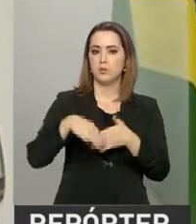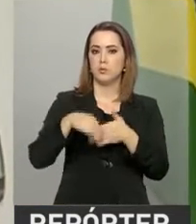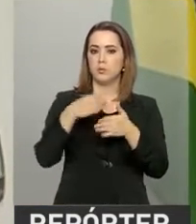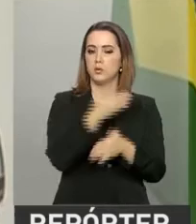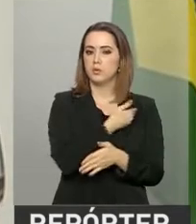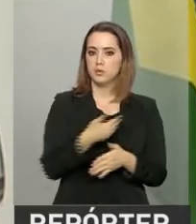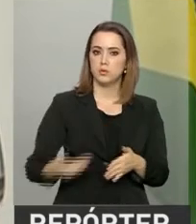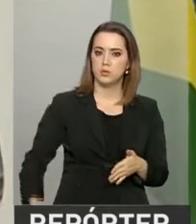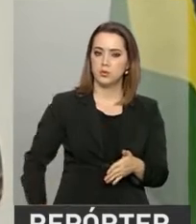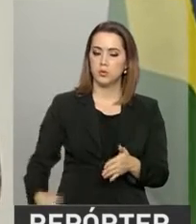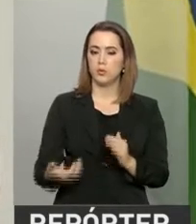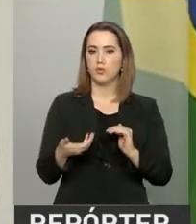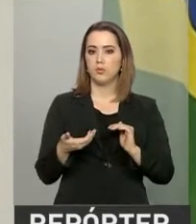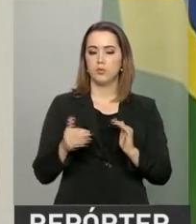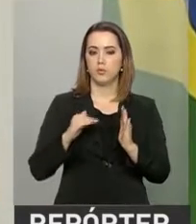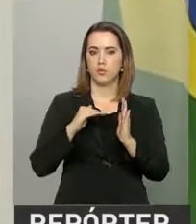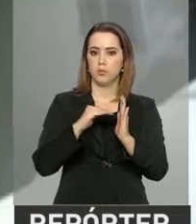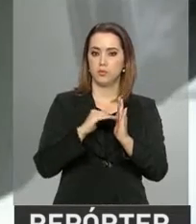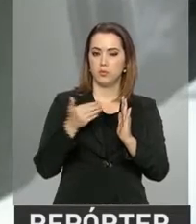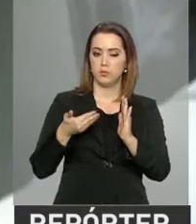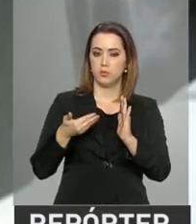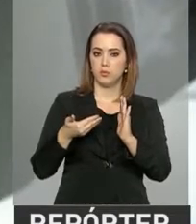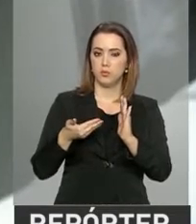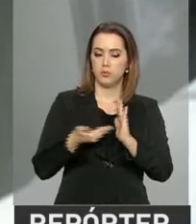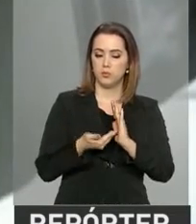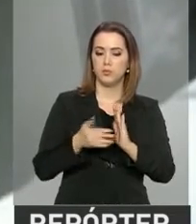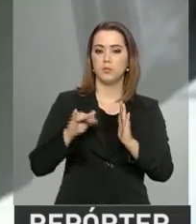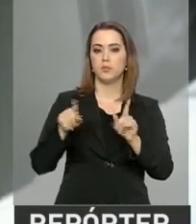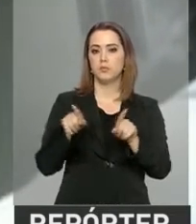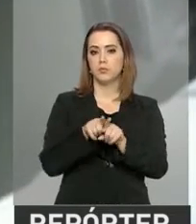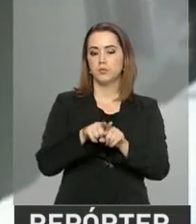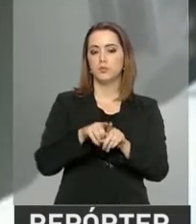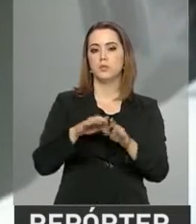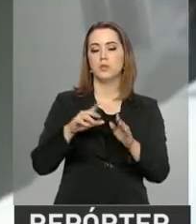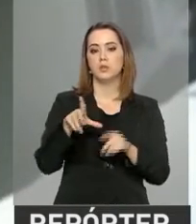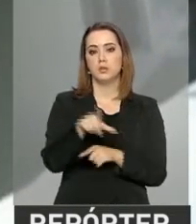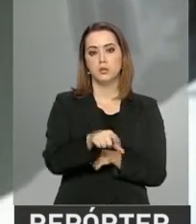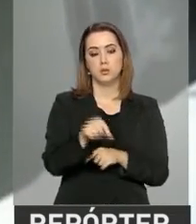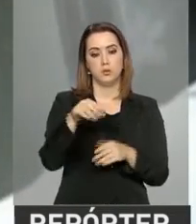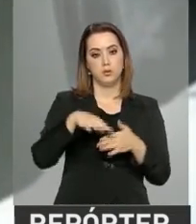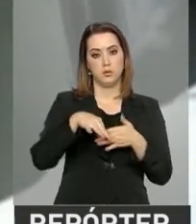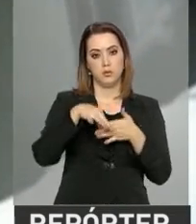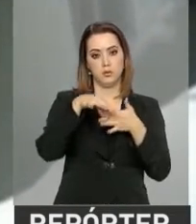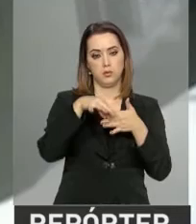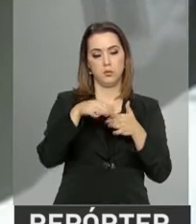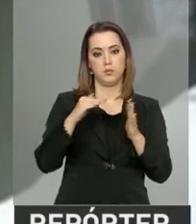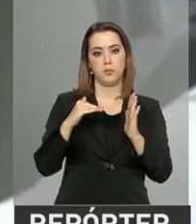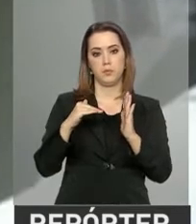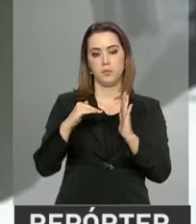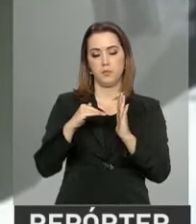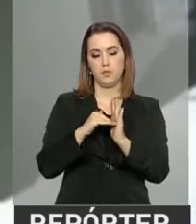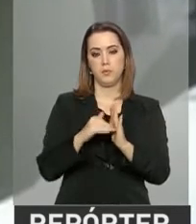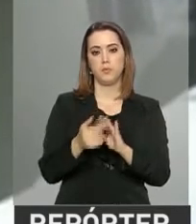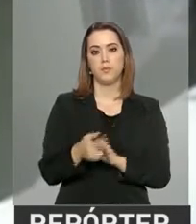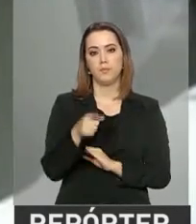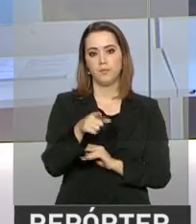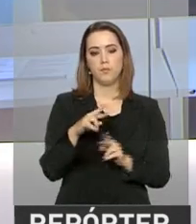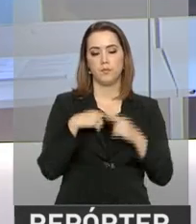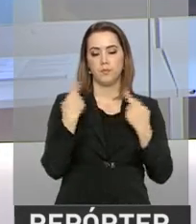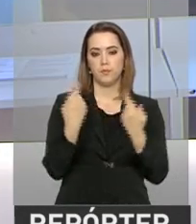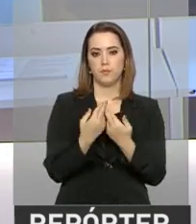governo no Senado, Aloysio Nunes, e na Câmara, André Moura, também estão na reunião. De São Paulo, Leonardo